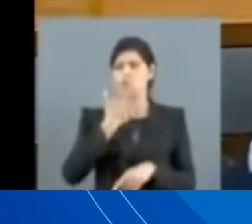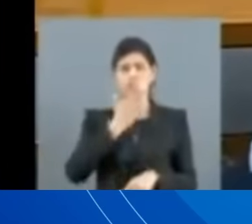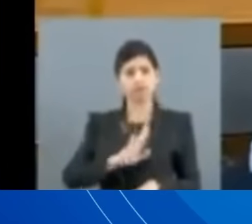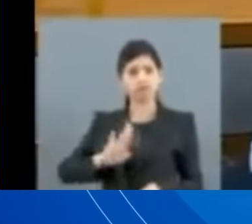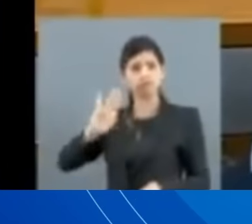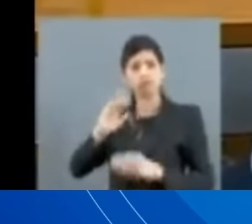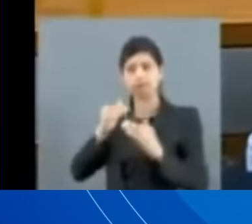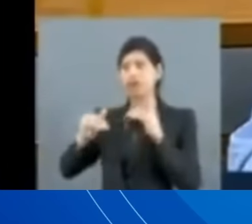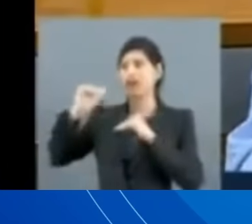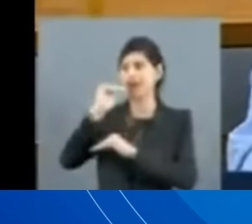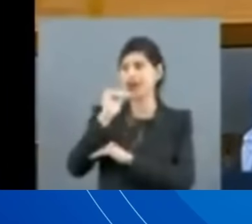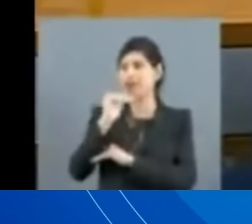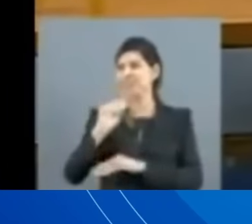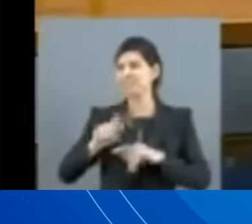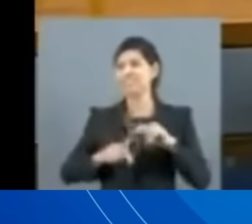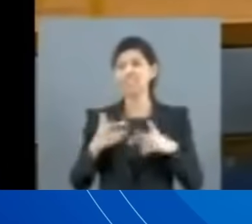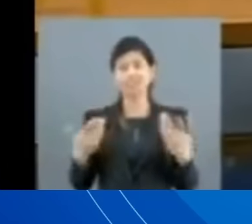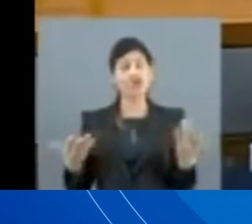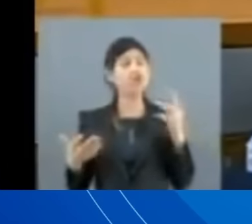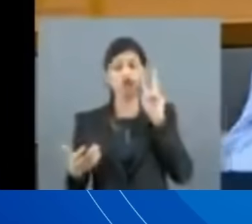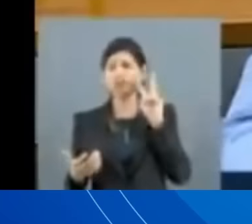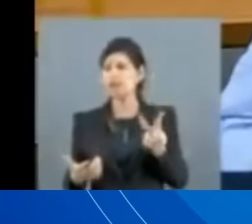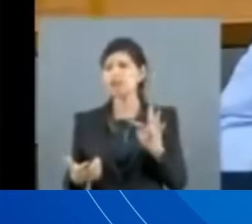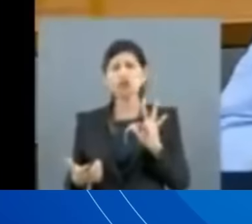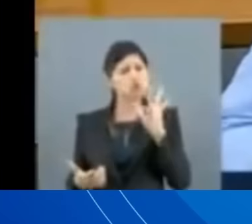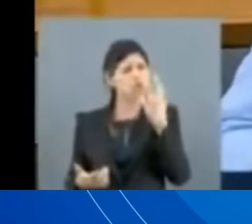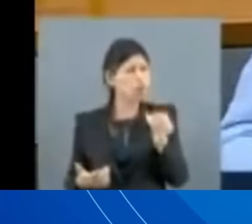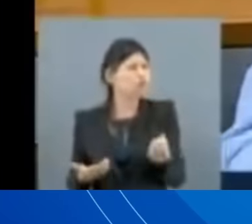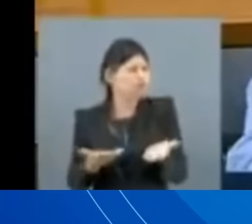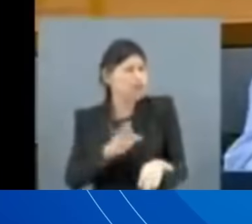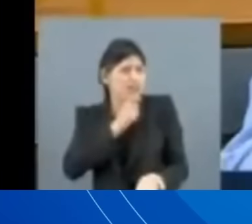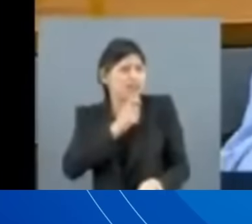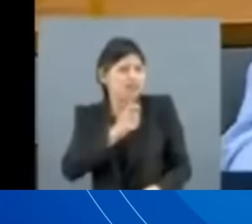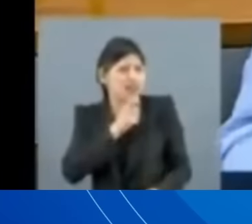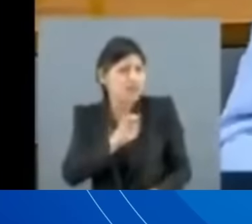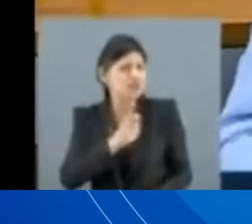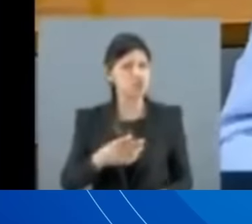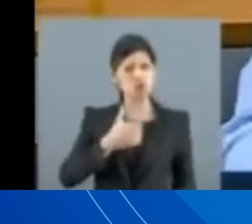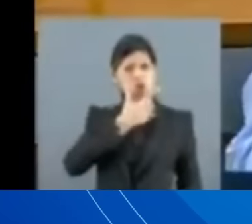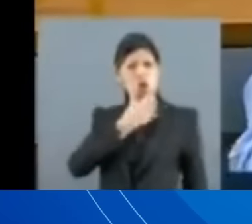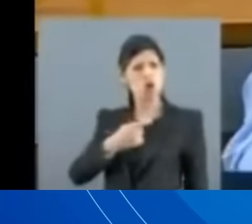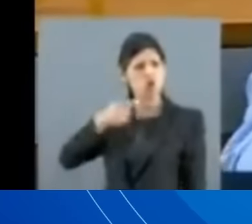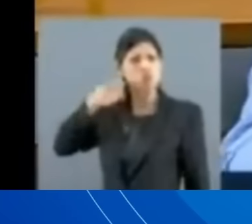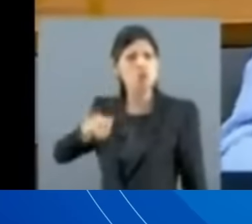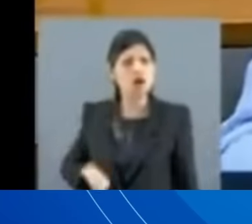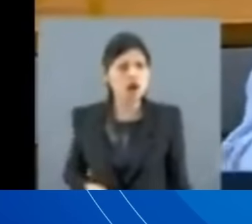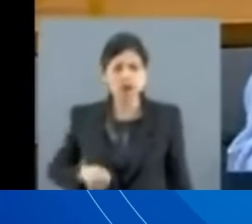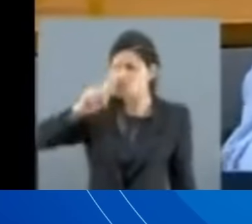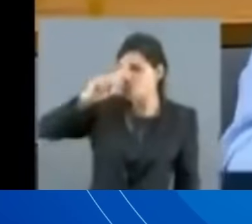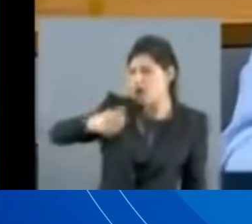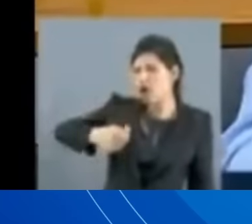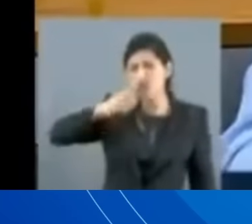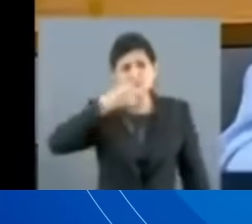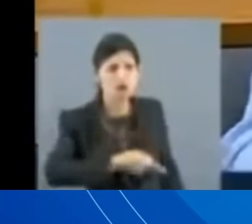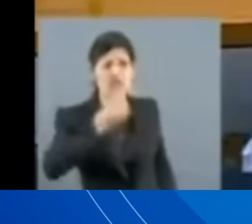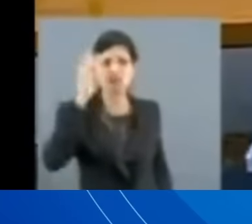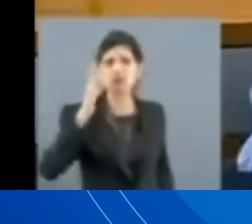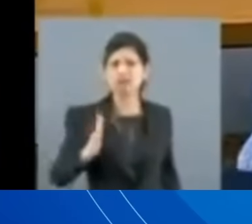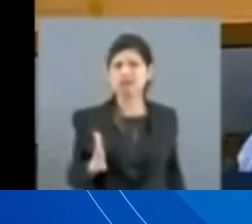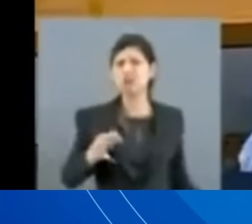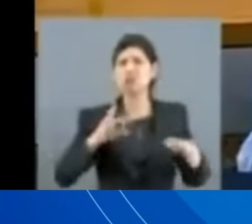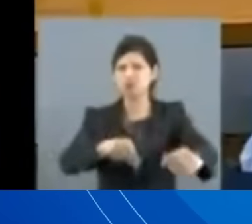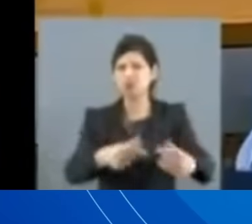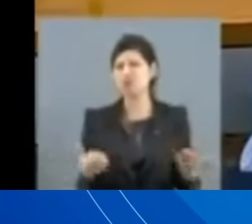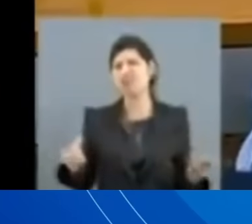até que gostaria de ver ele sabatinado aqui para ver se essa valentia toda que ele dá entrevista, esse machão todo que ele é, que ele manda no Brasil, que ele toma as armas, né? E que